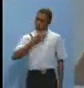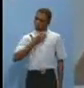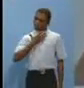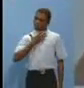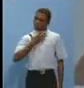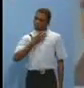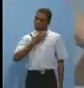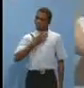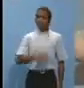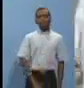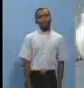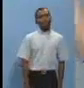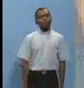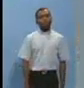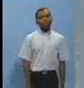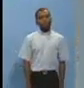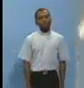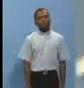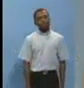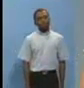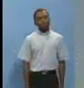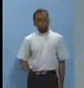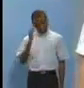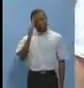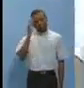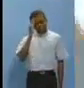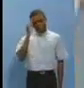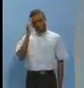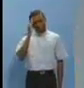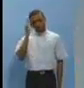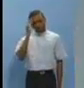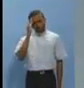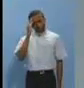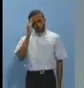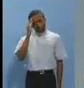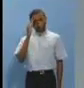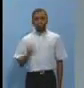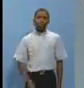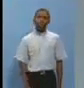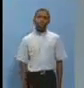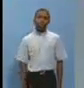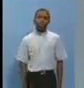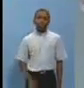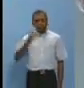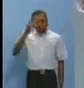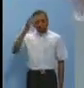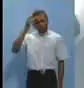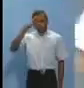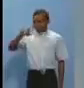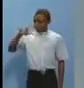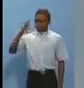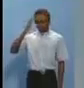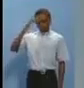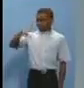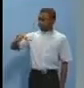ano. Mas talvez você não consiga ler esse roteiro inteiro. Tá bem. Então esquece esse roteiro, tá bem? Você não consegue